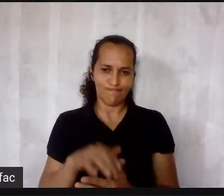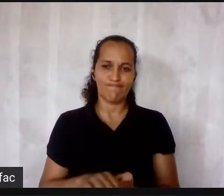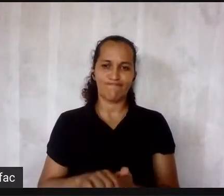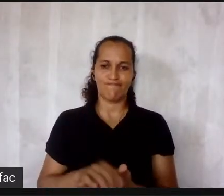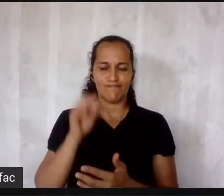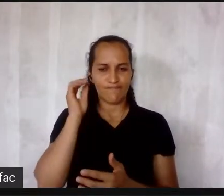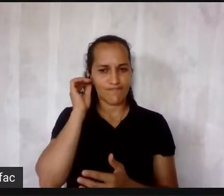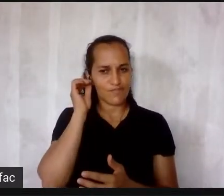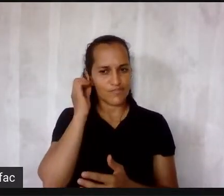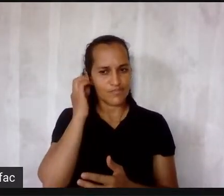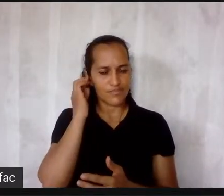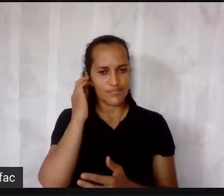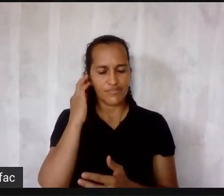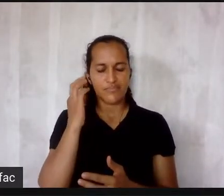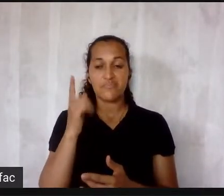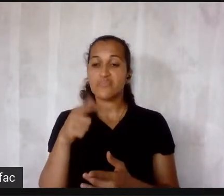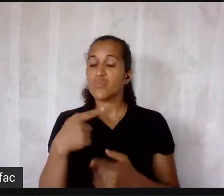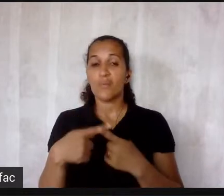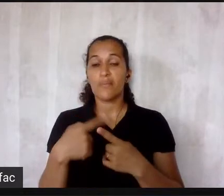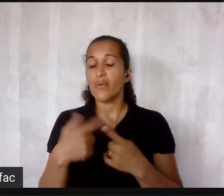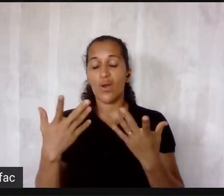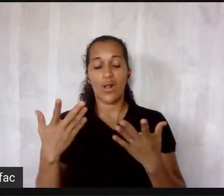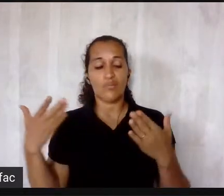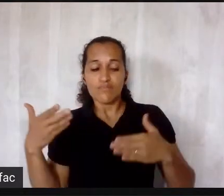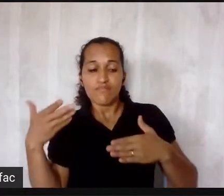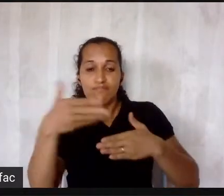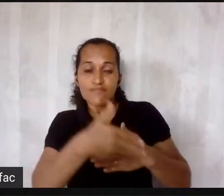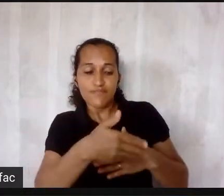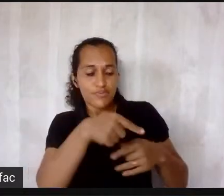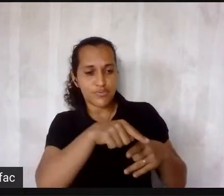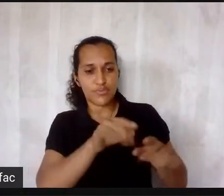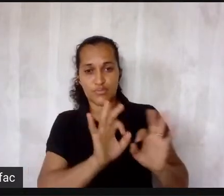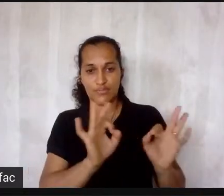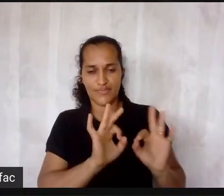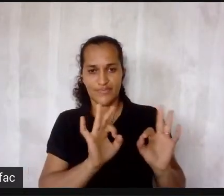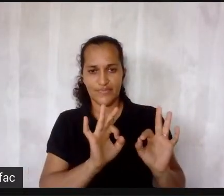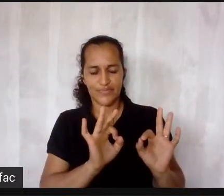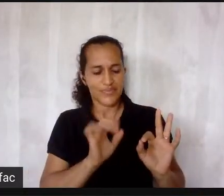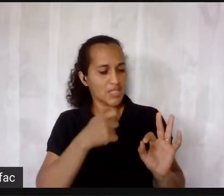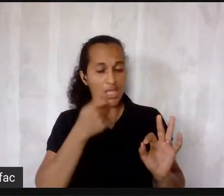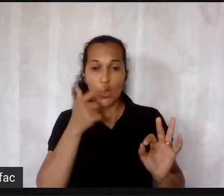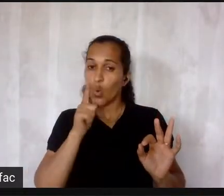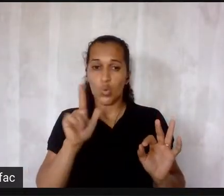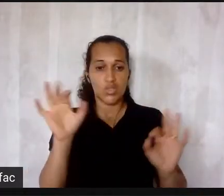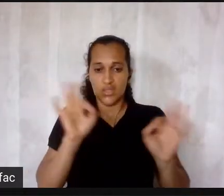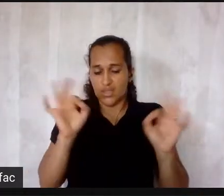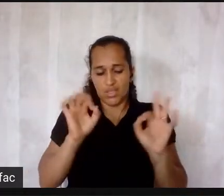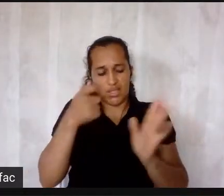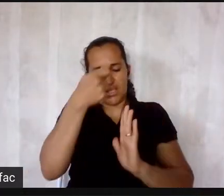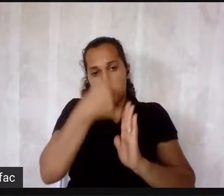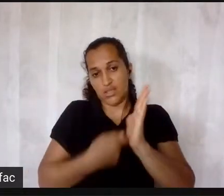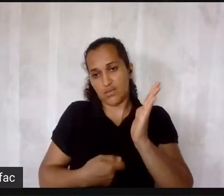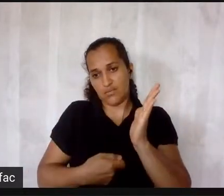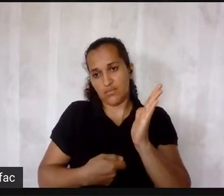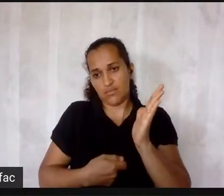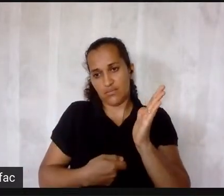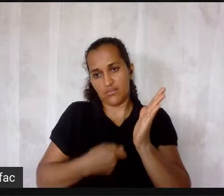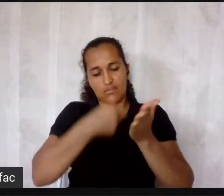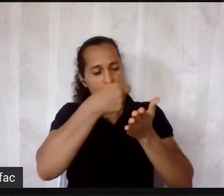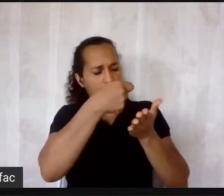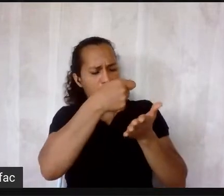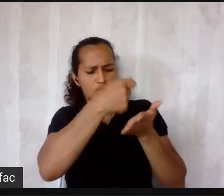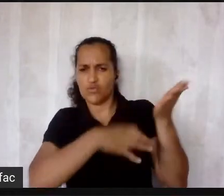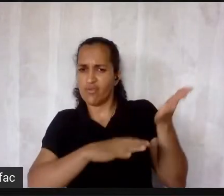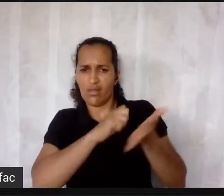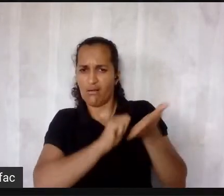às vezes iam para casa, porque não conseguiu começar a escrever o trabalho. E eu acho que